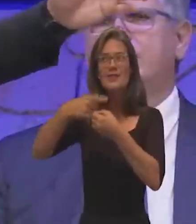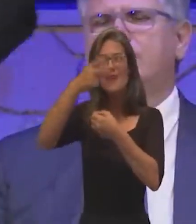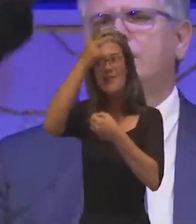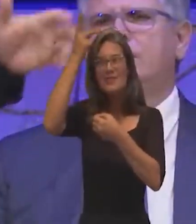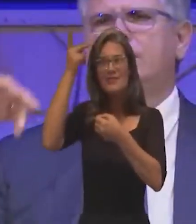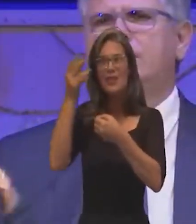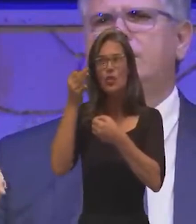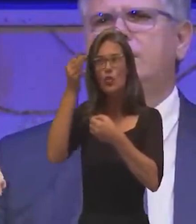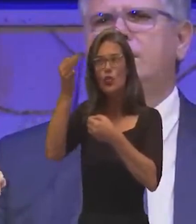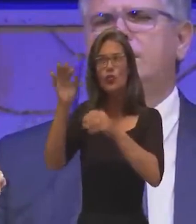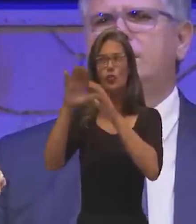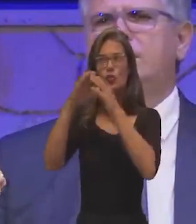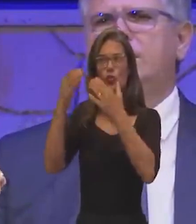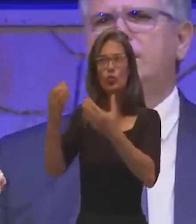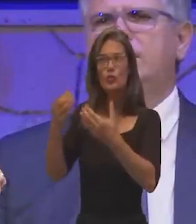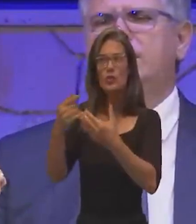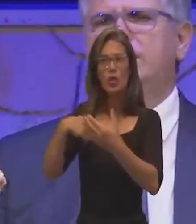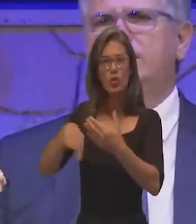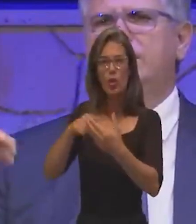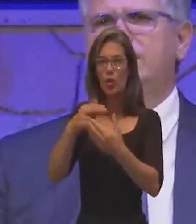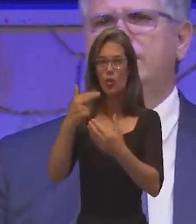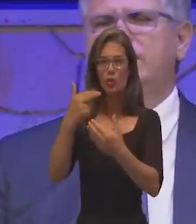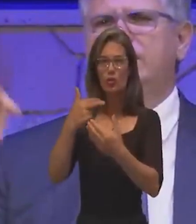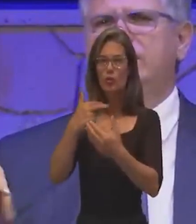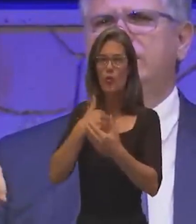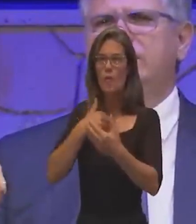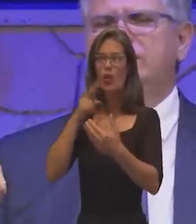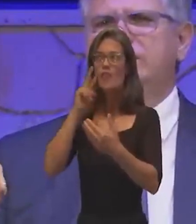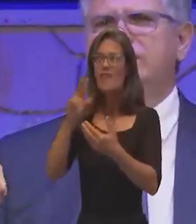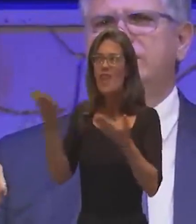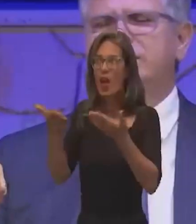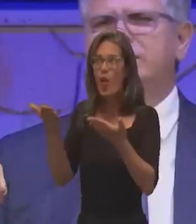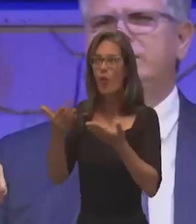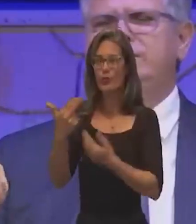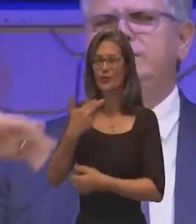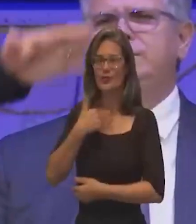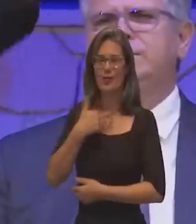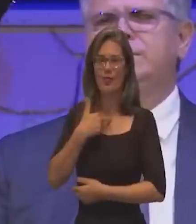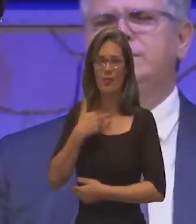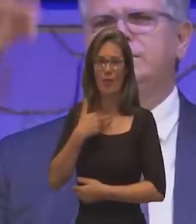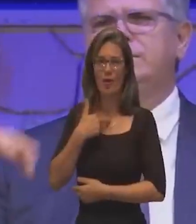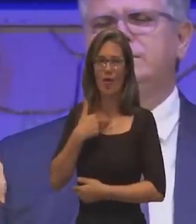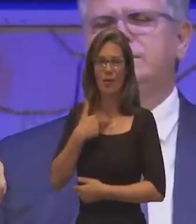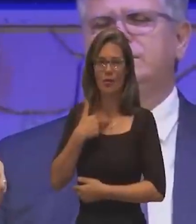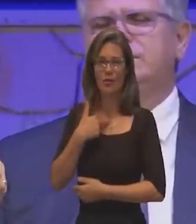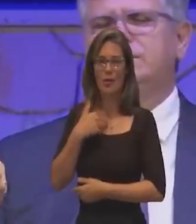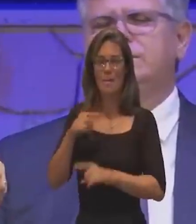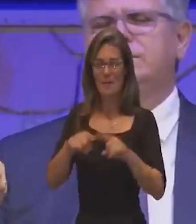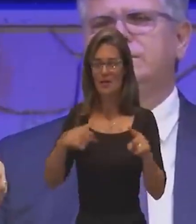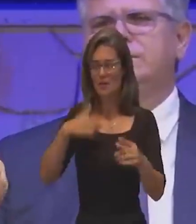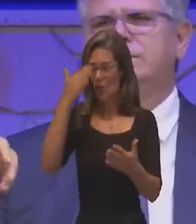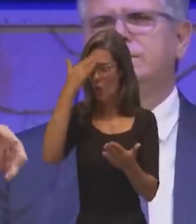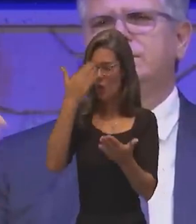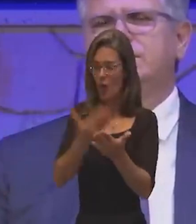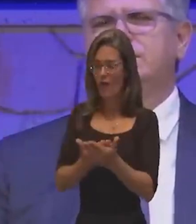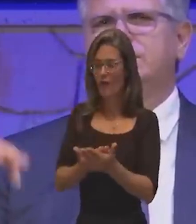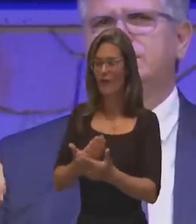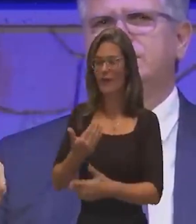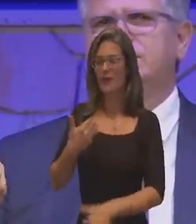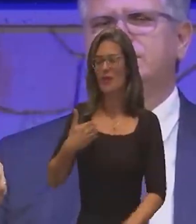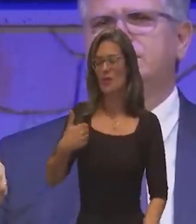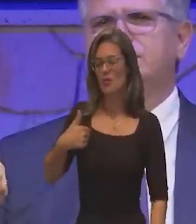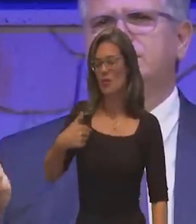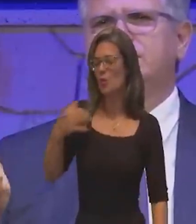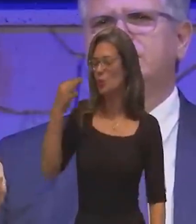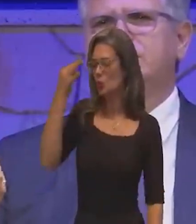eu sei, é real. Este lugar existe. E é para este lugar que Paulo deseja ir. Ai, meus